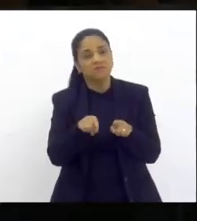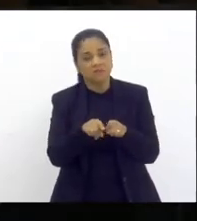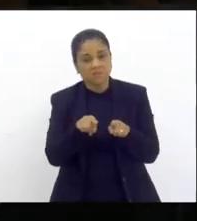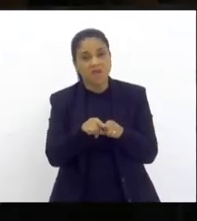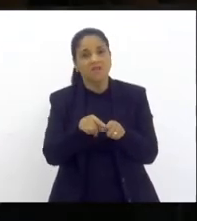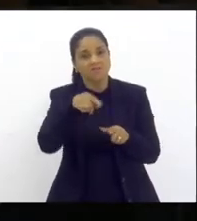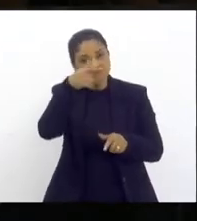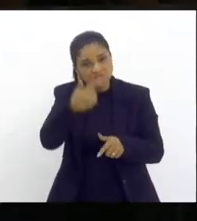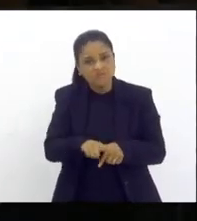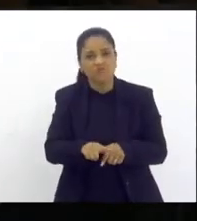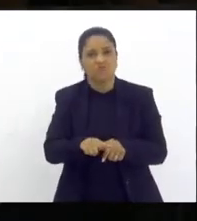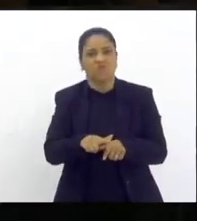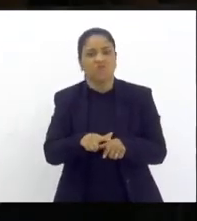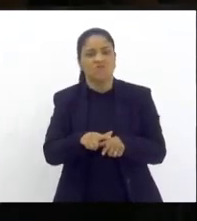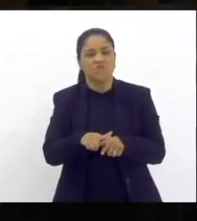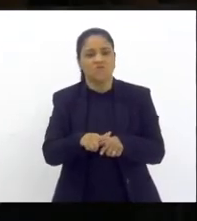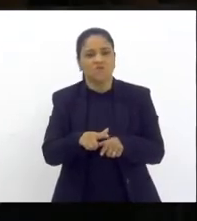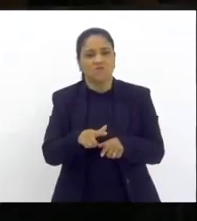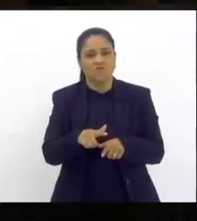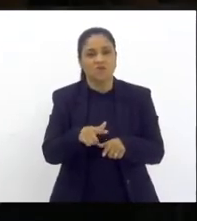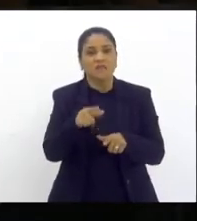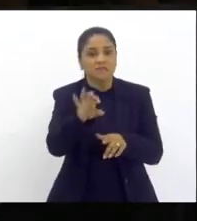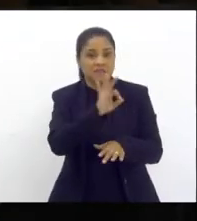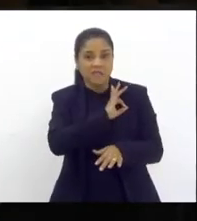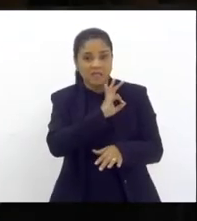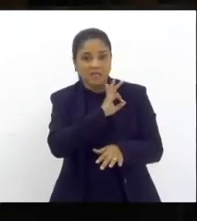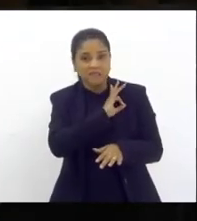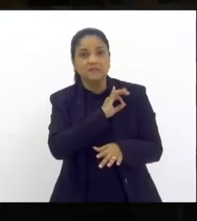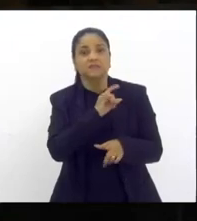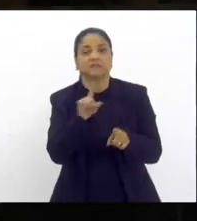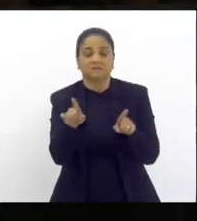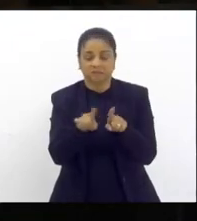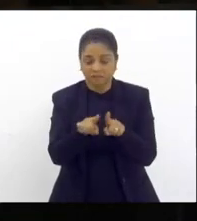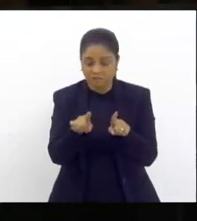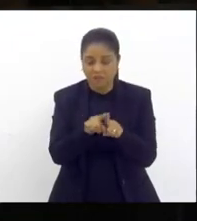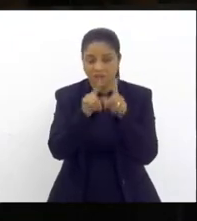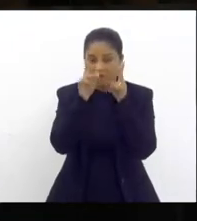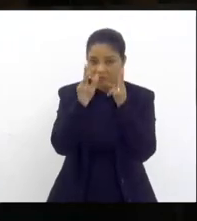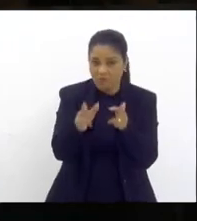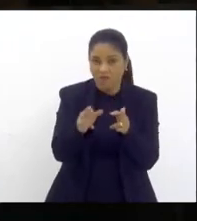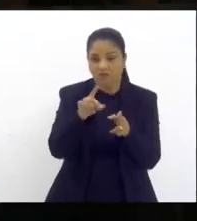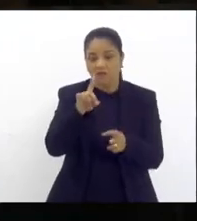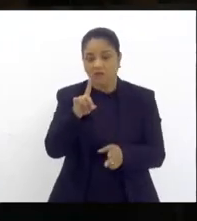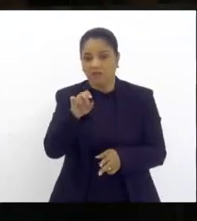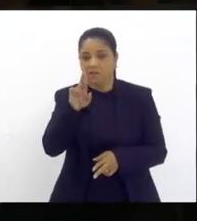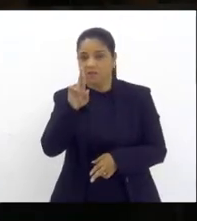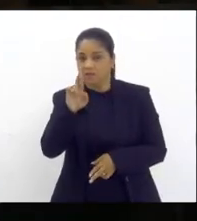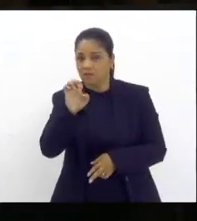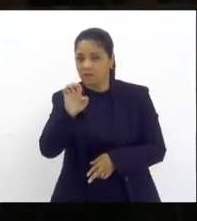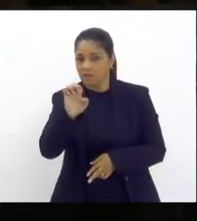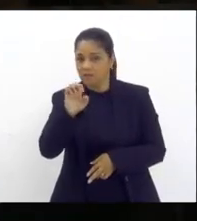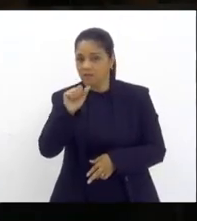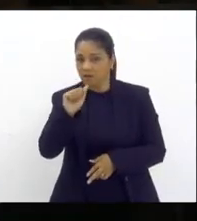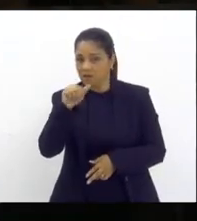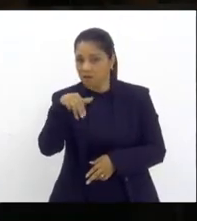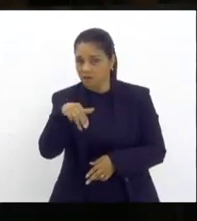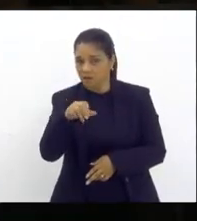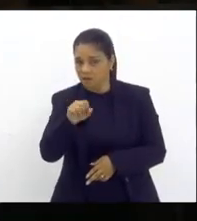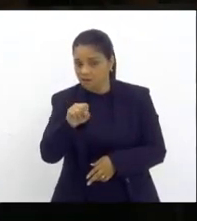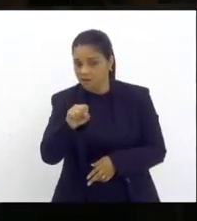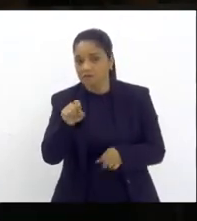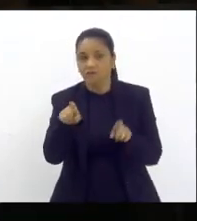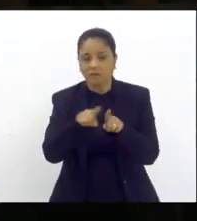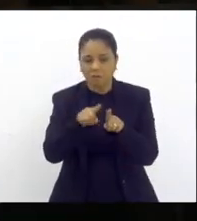repete muitas vezes nas delegacias, não só nas DEANs, que são delegacias especializadas para